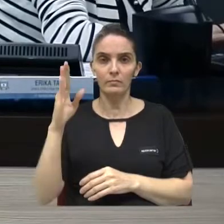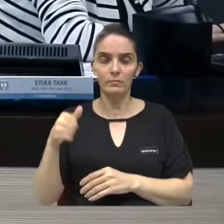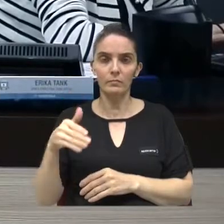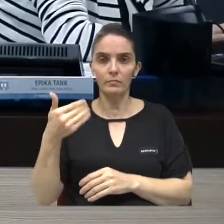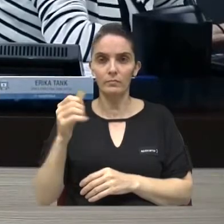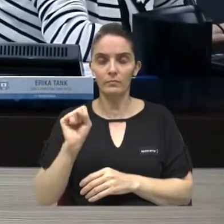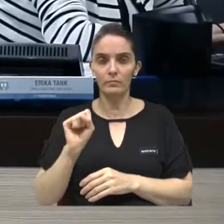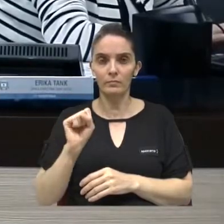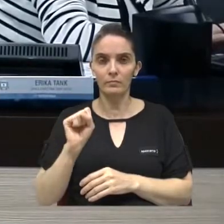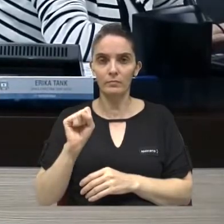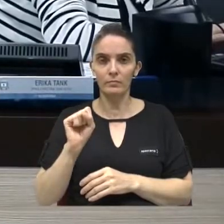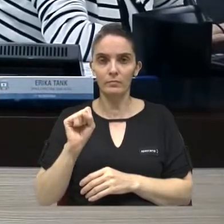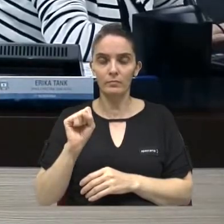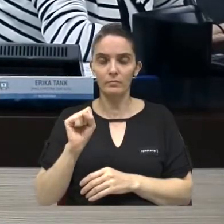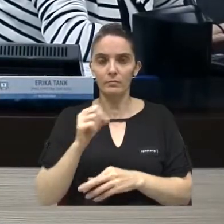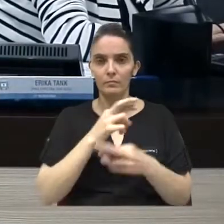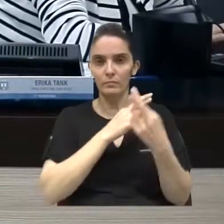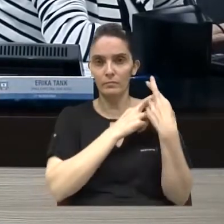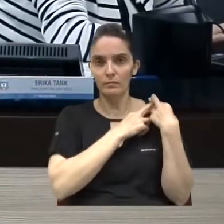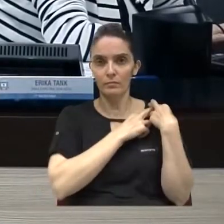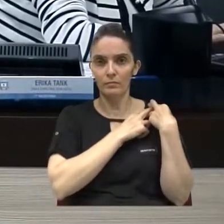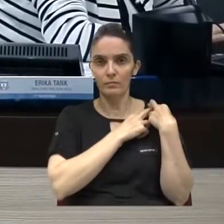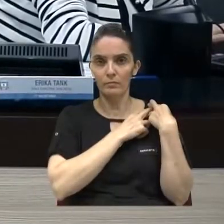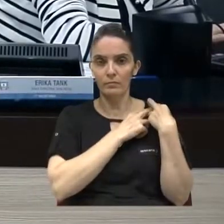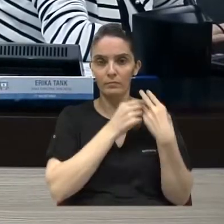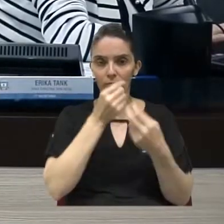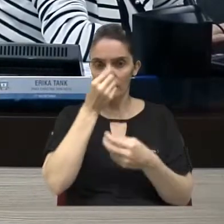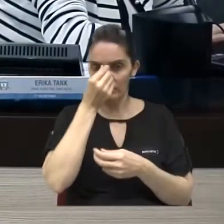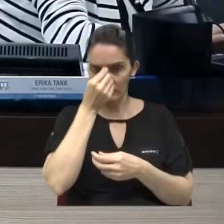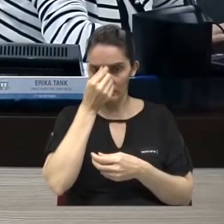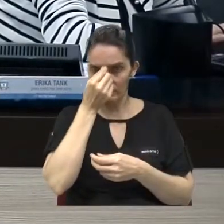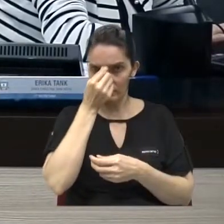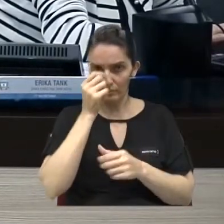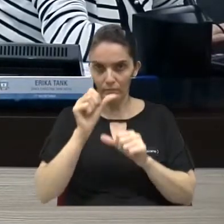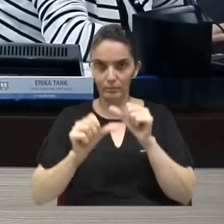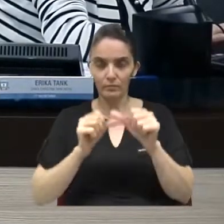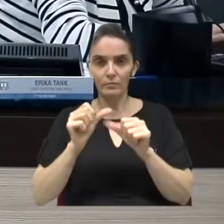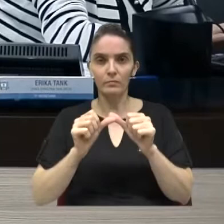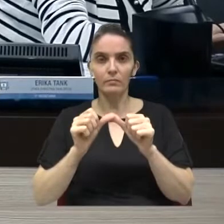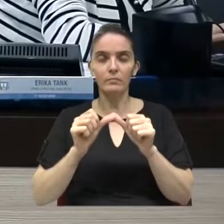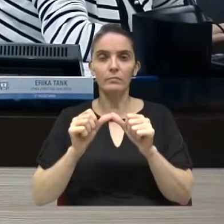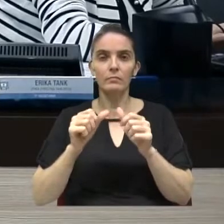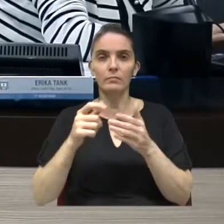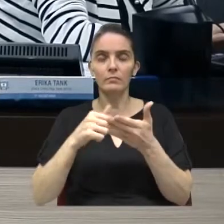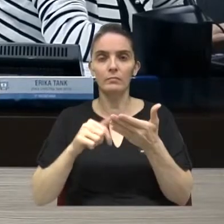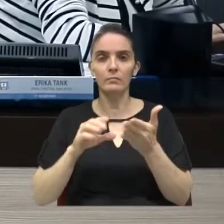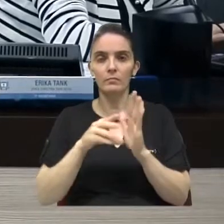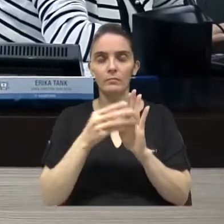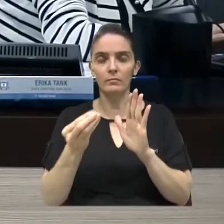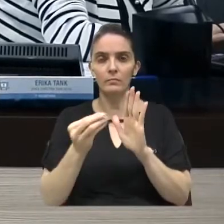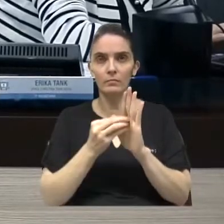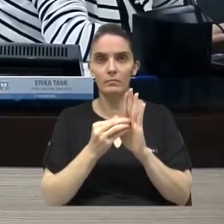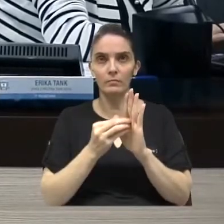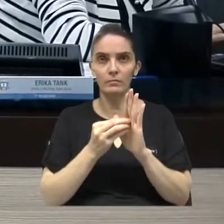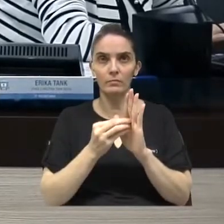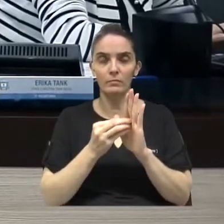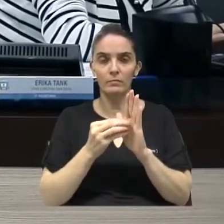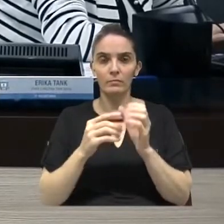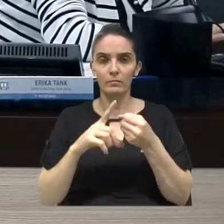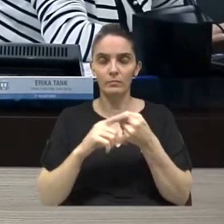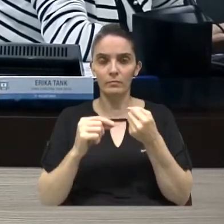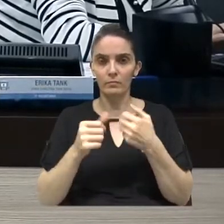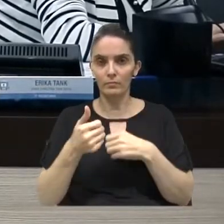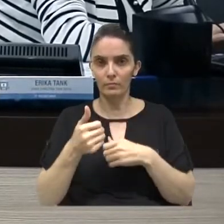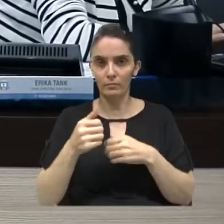36/2018, de autoria do vereador Jorge de Freitas, que modifica a redação da emenda e do artigo 1